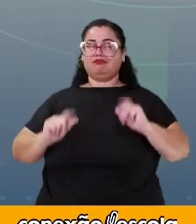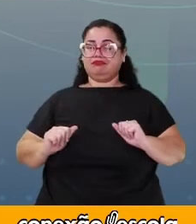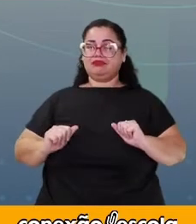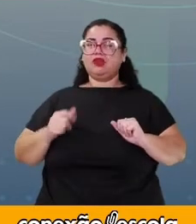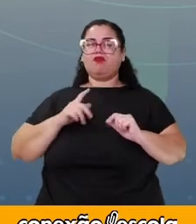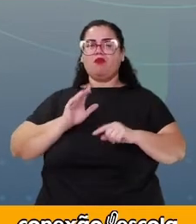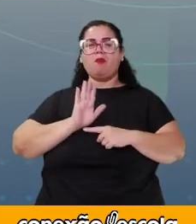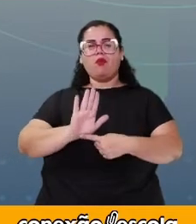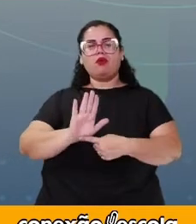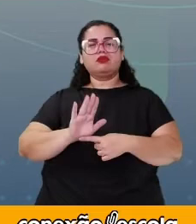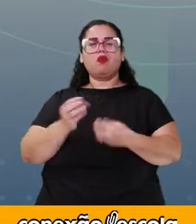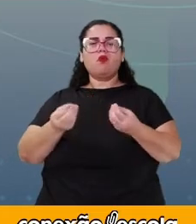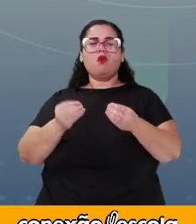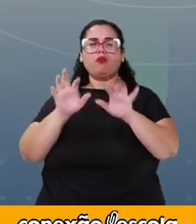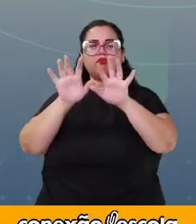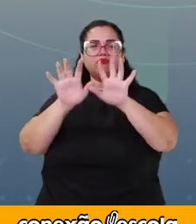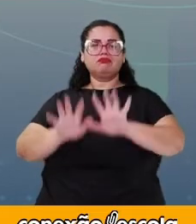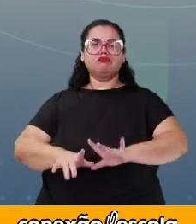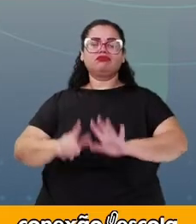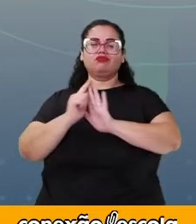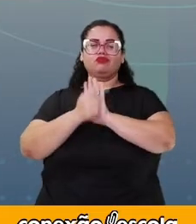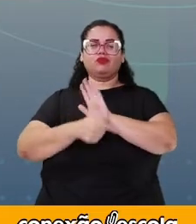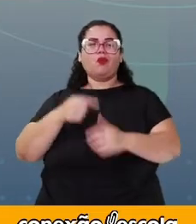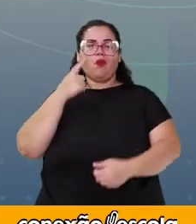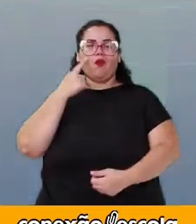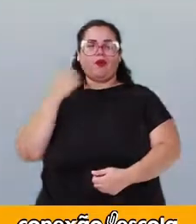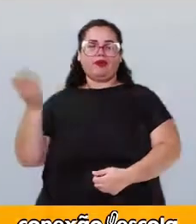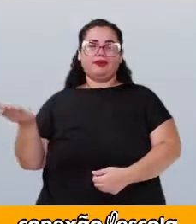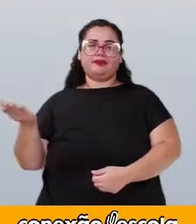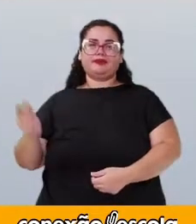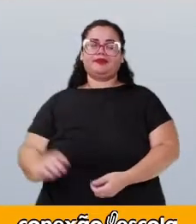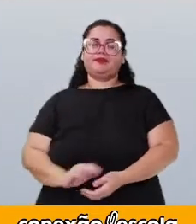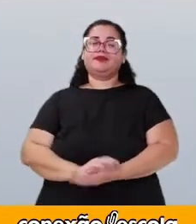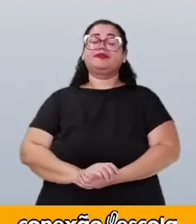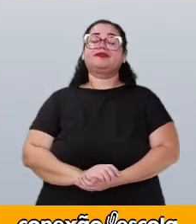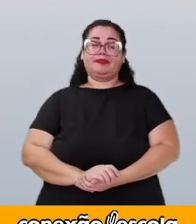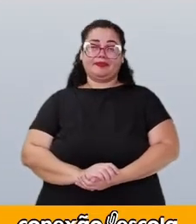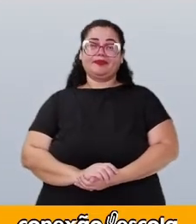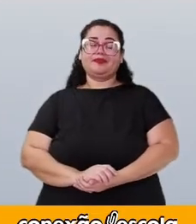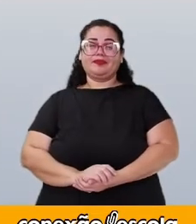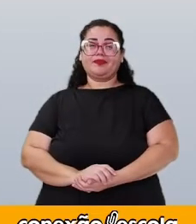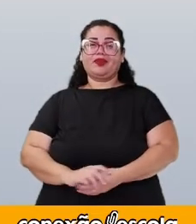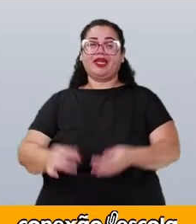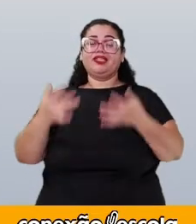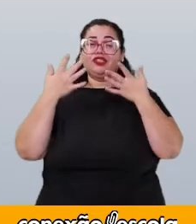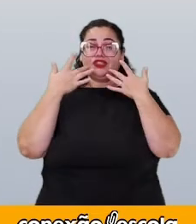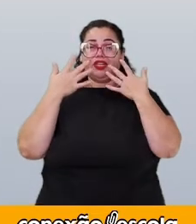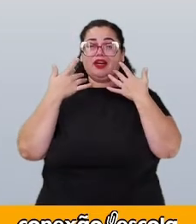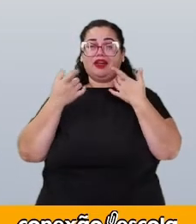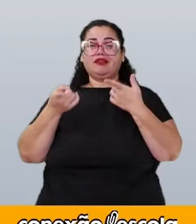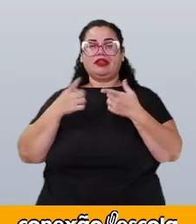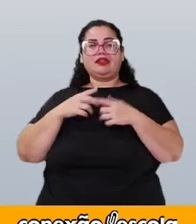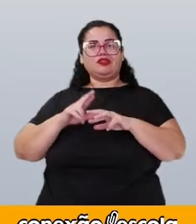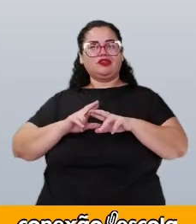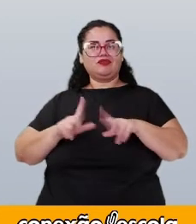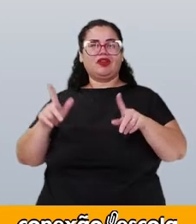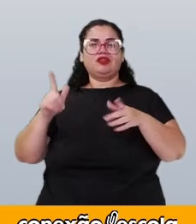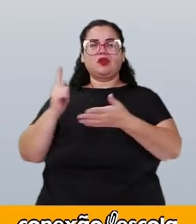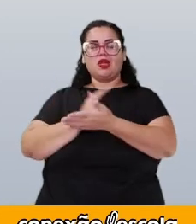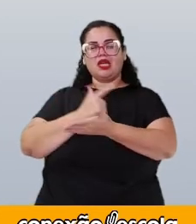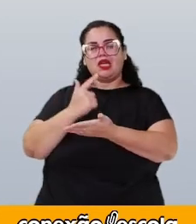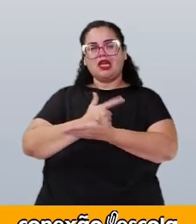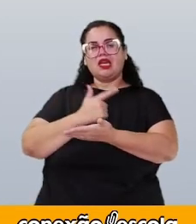vocês a estrutura desse gênero. Olha aí na sua telinha. Bem, a peça de teatro, diferente do